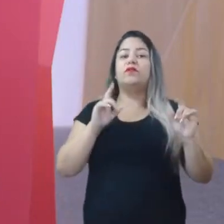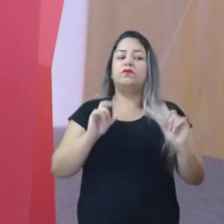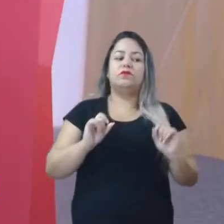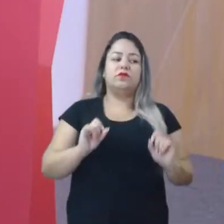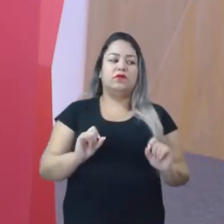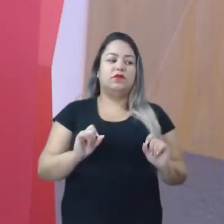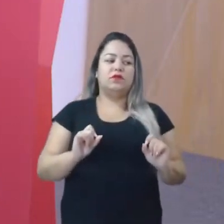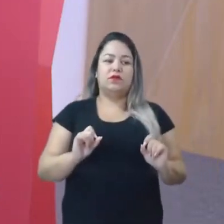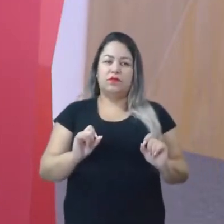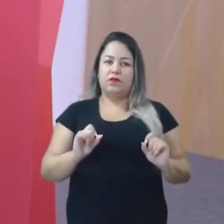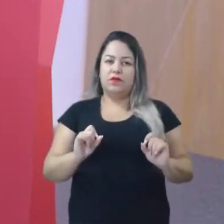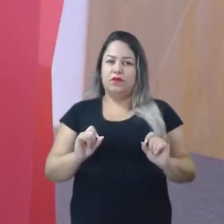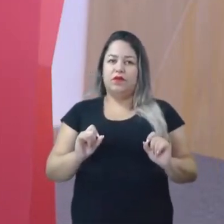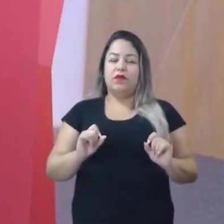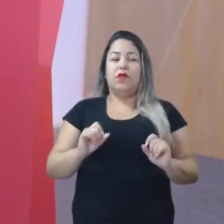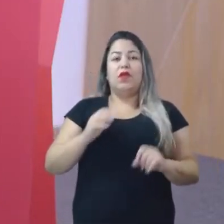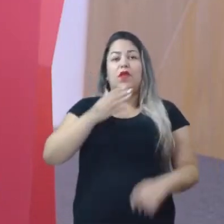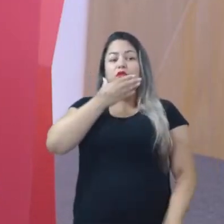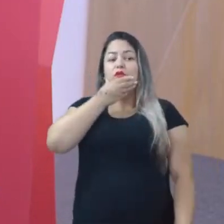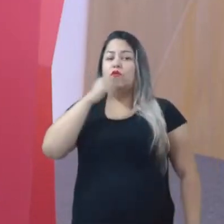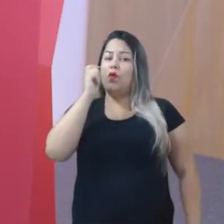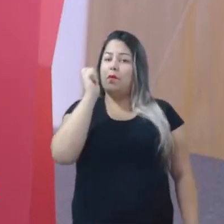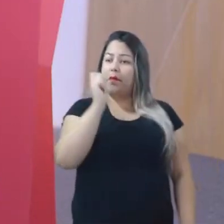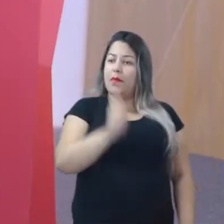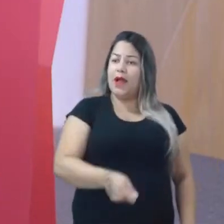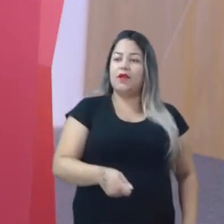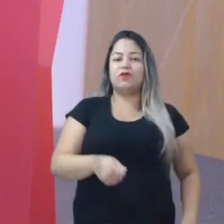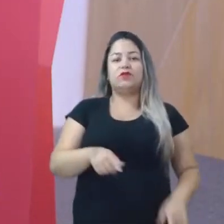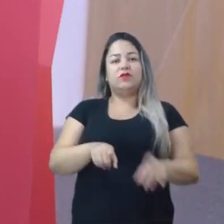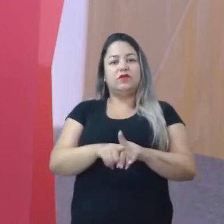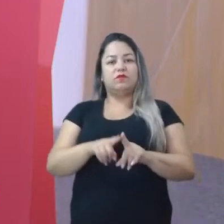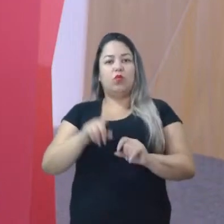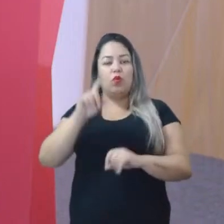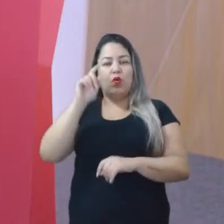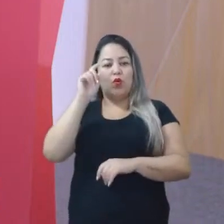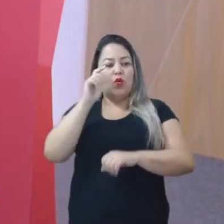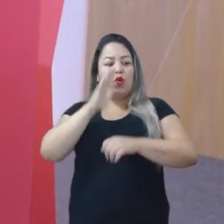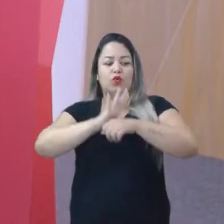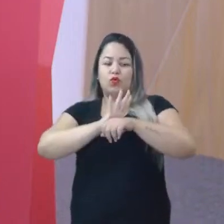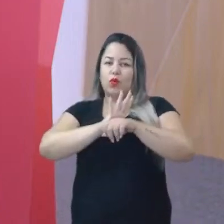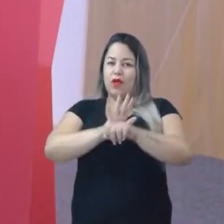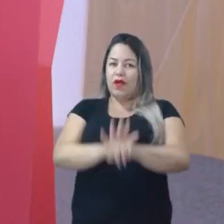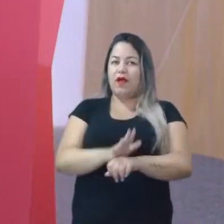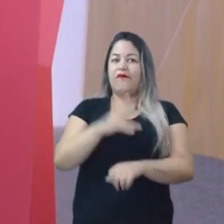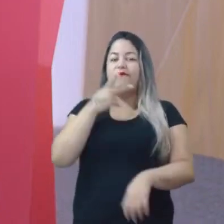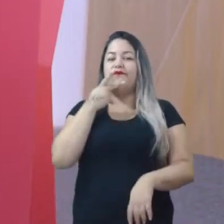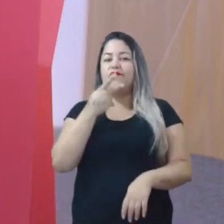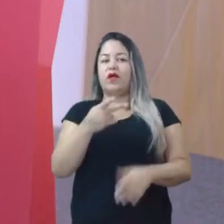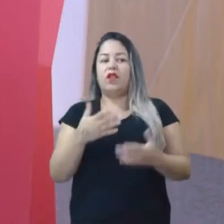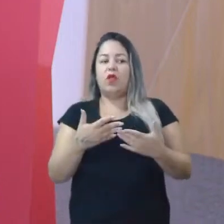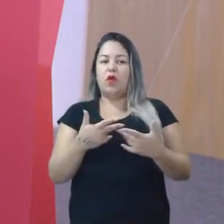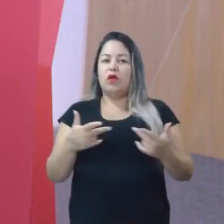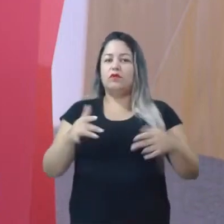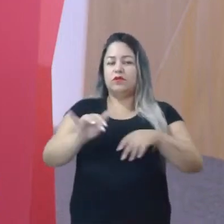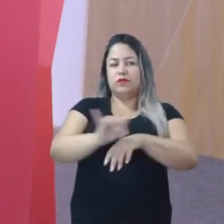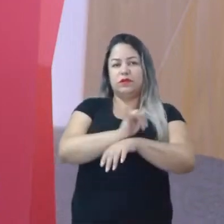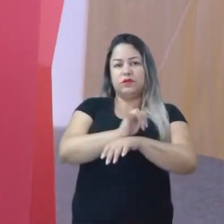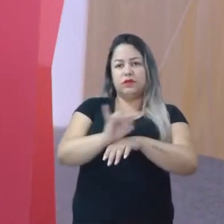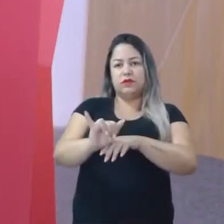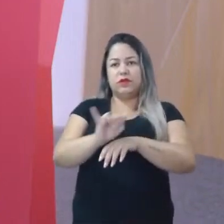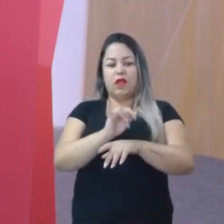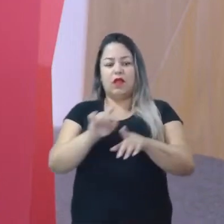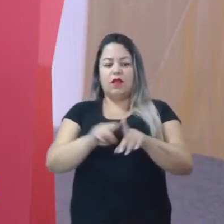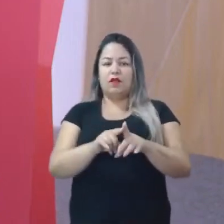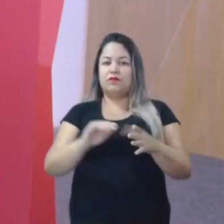fala a questão do machismo, do racismo, e também citou alguns exemplos da articulação das secretarias,